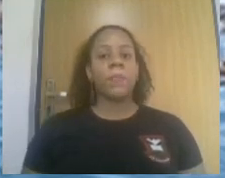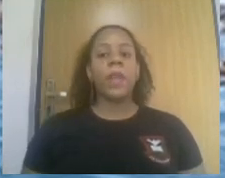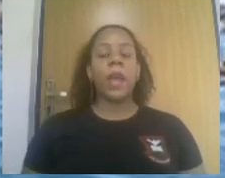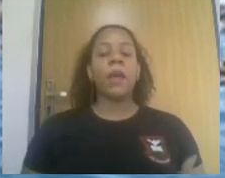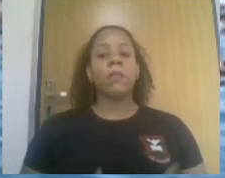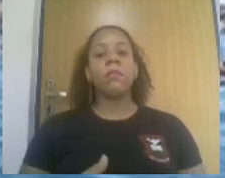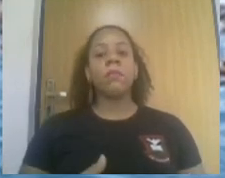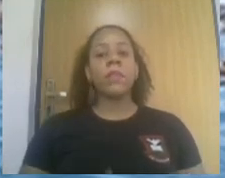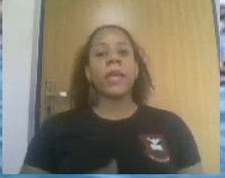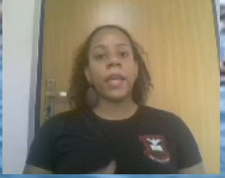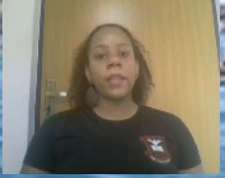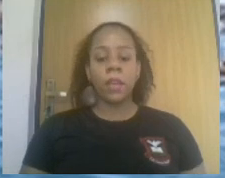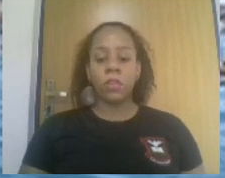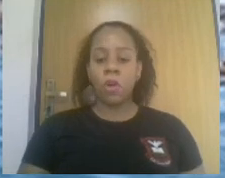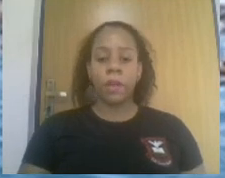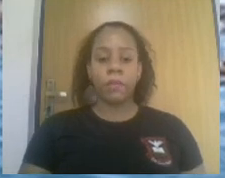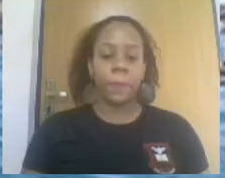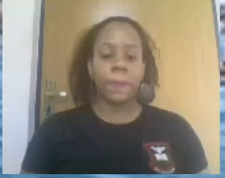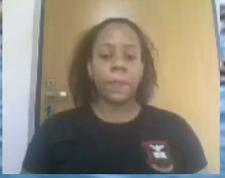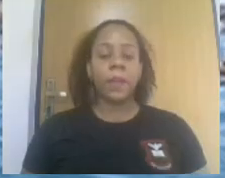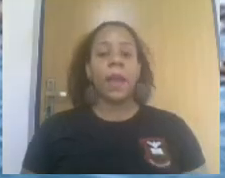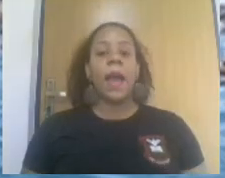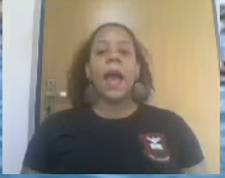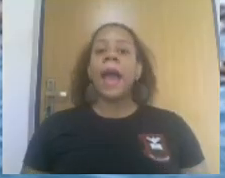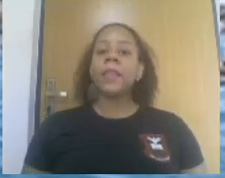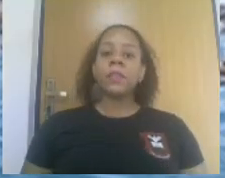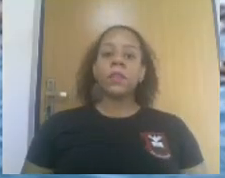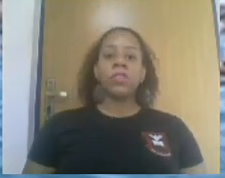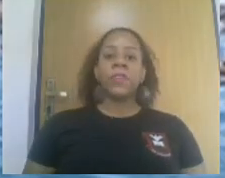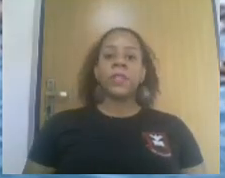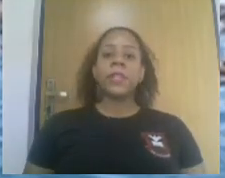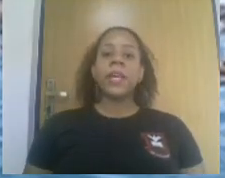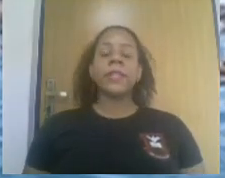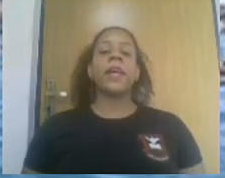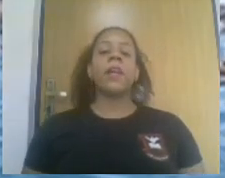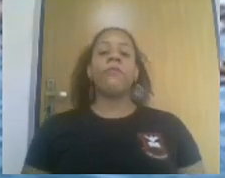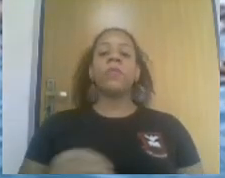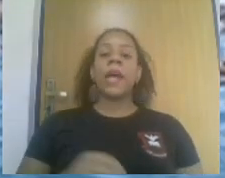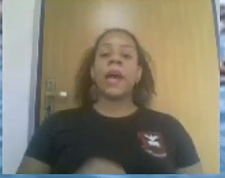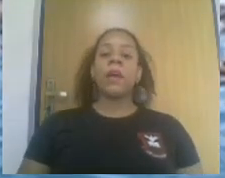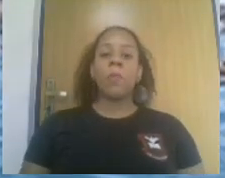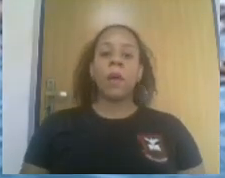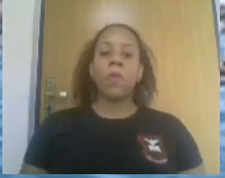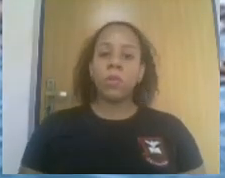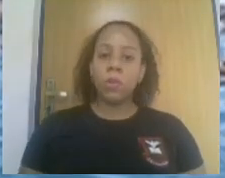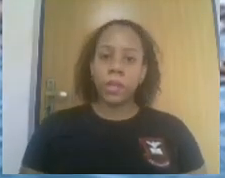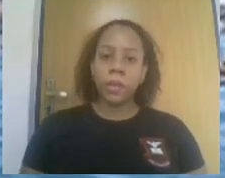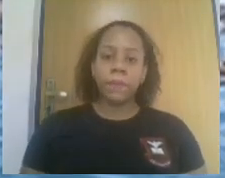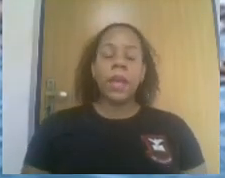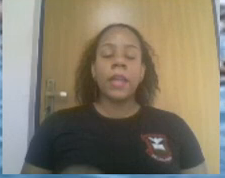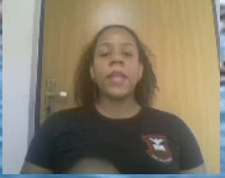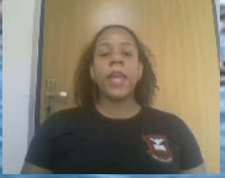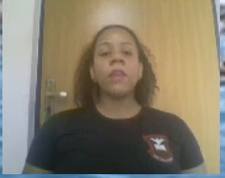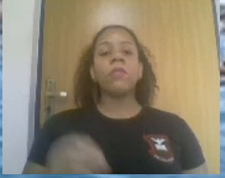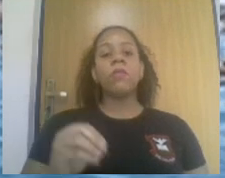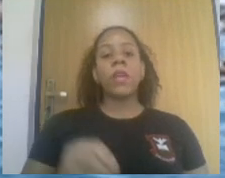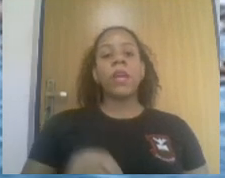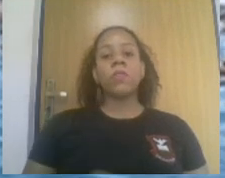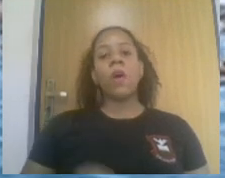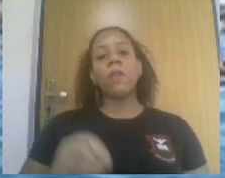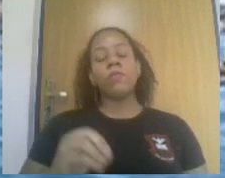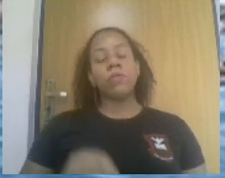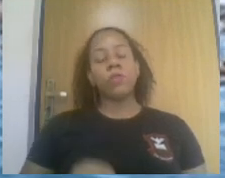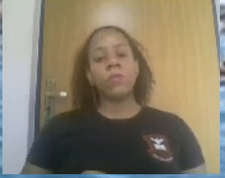guerras naquele território. A intenção dos franceses era fundar uma colônia dentro